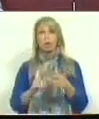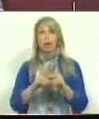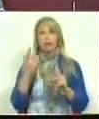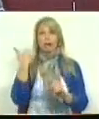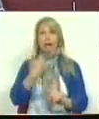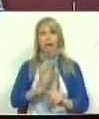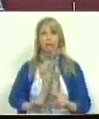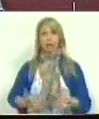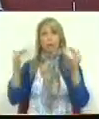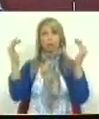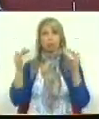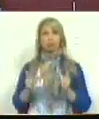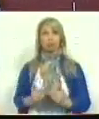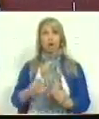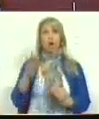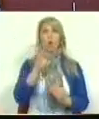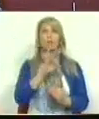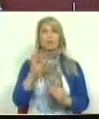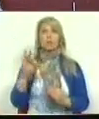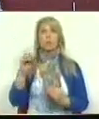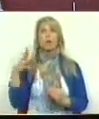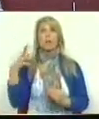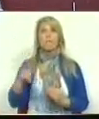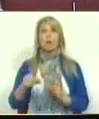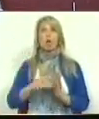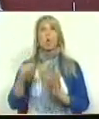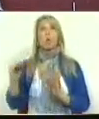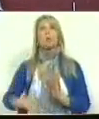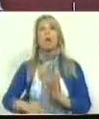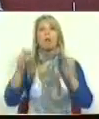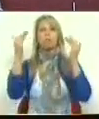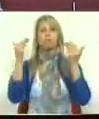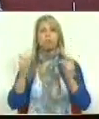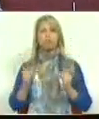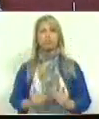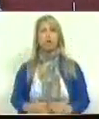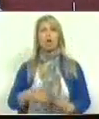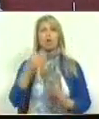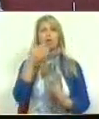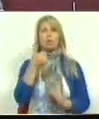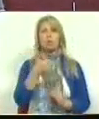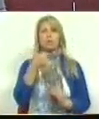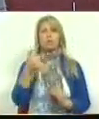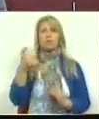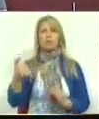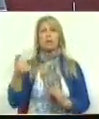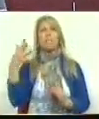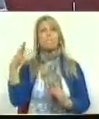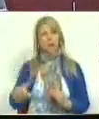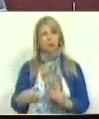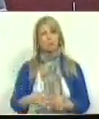de 440 mil contratos para os ditos 255 mil. Ao mesmo